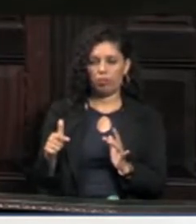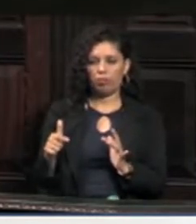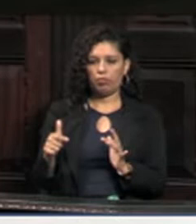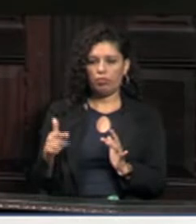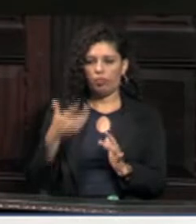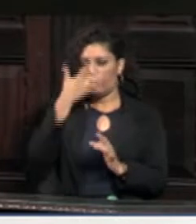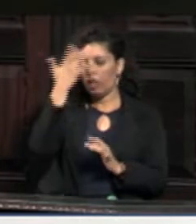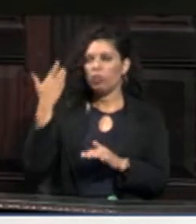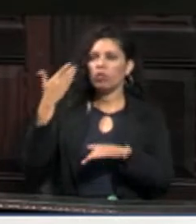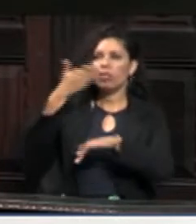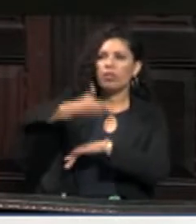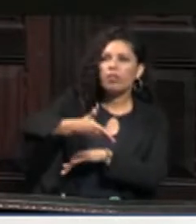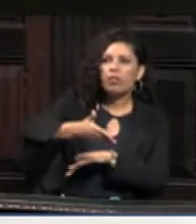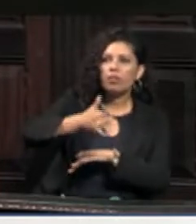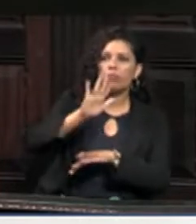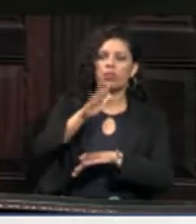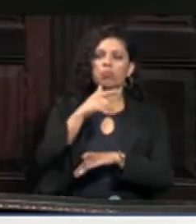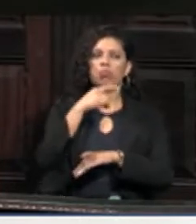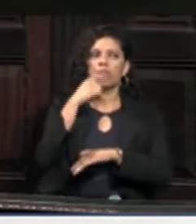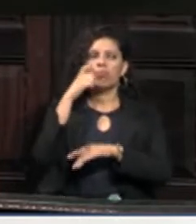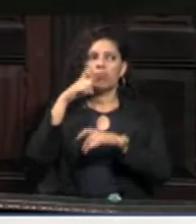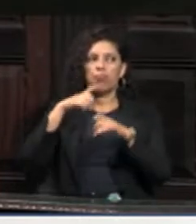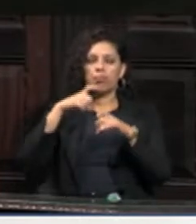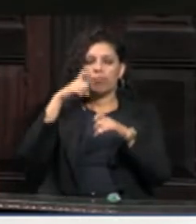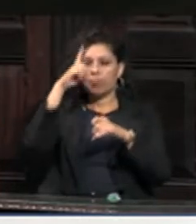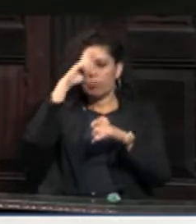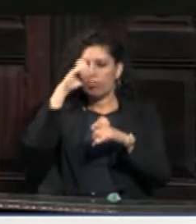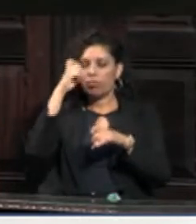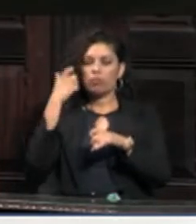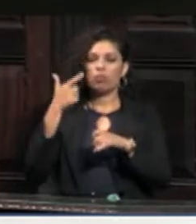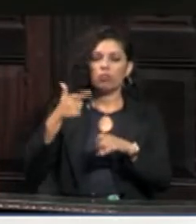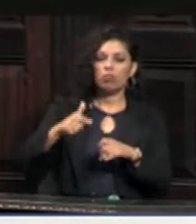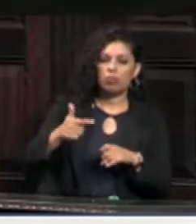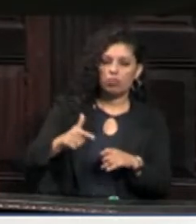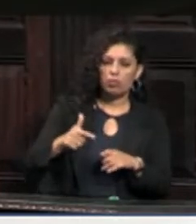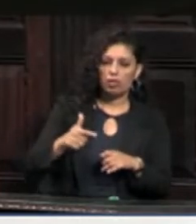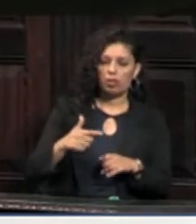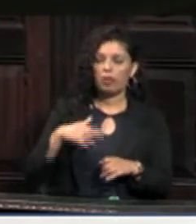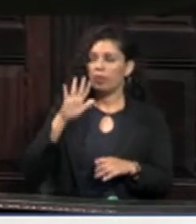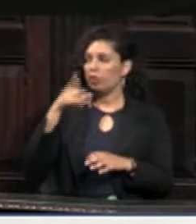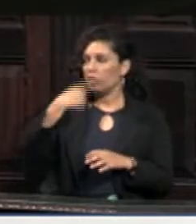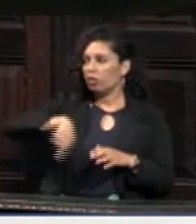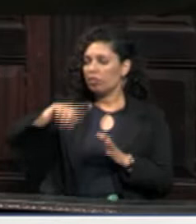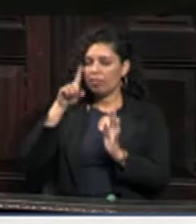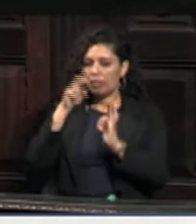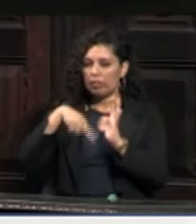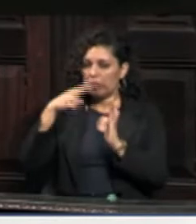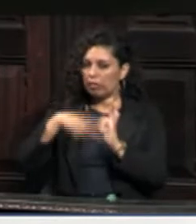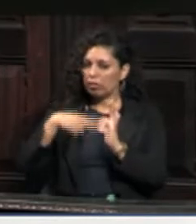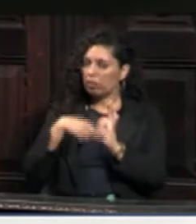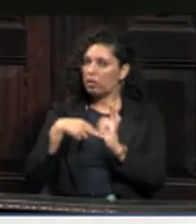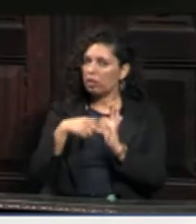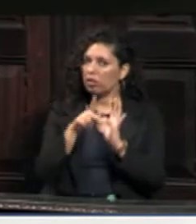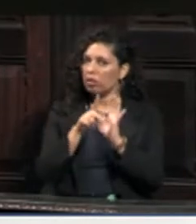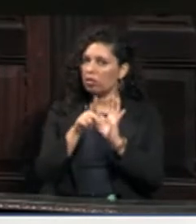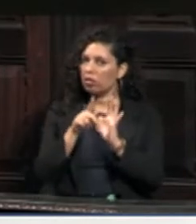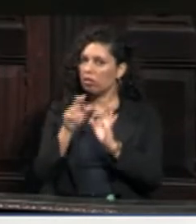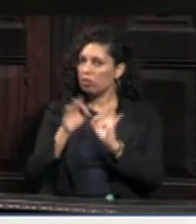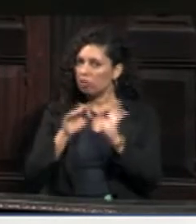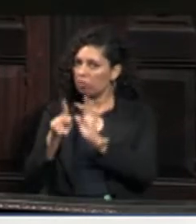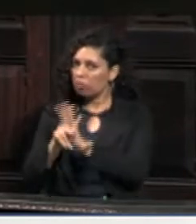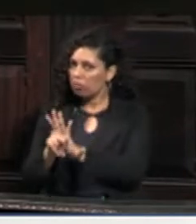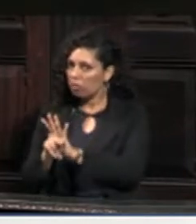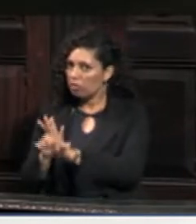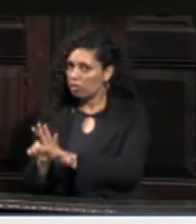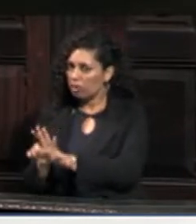Essas contradições do cotidiano das unidades de saúde. O problema é que a gente precisa ter um texto para dar conta das preocupações do deputado